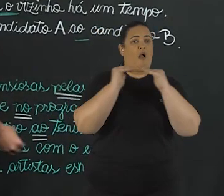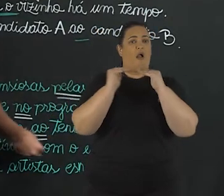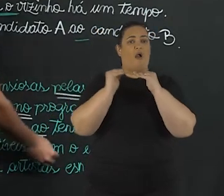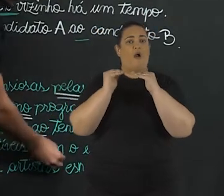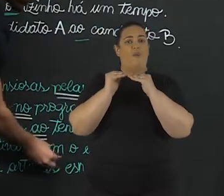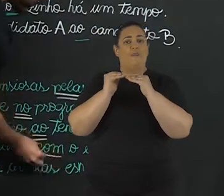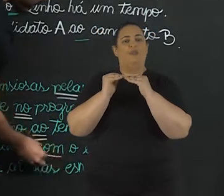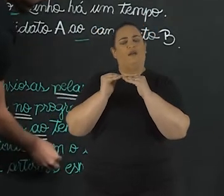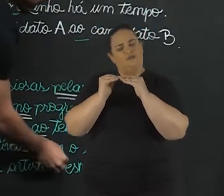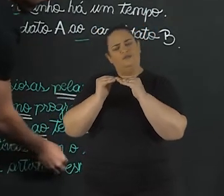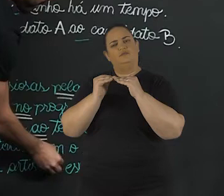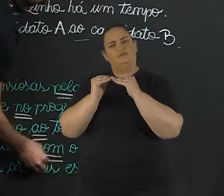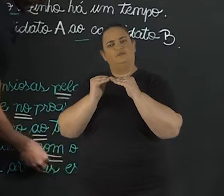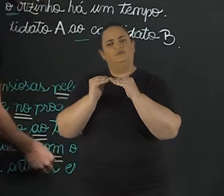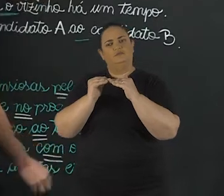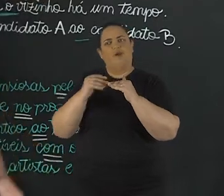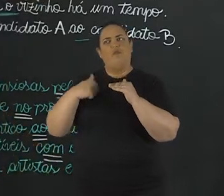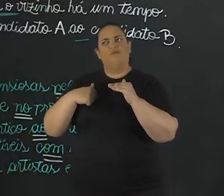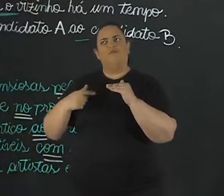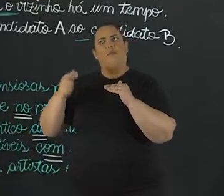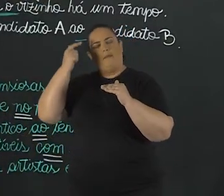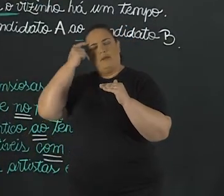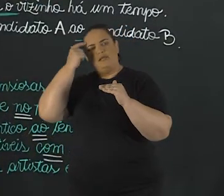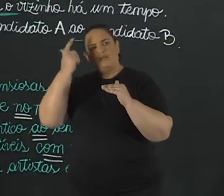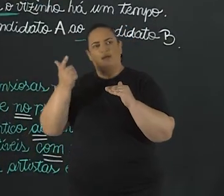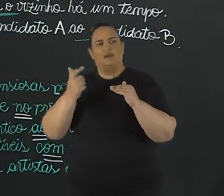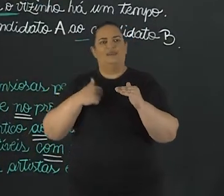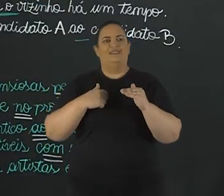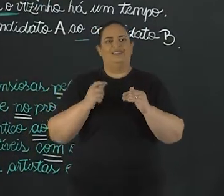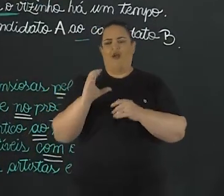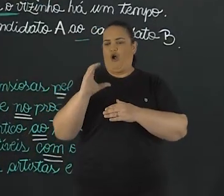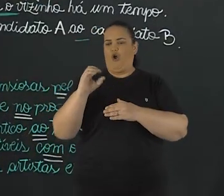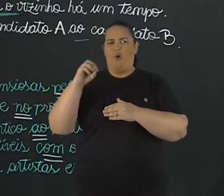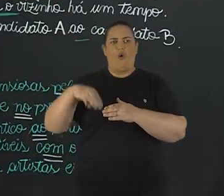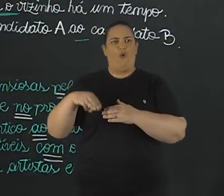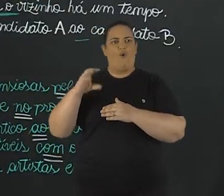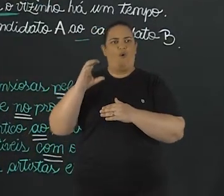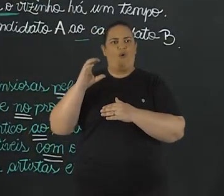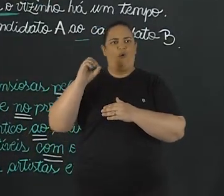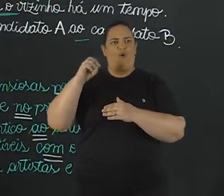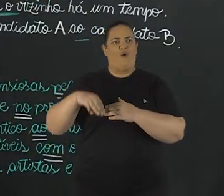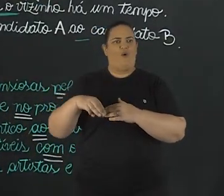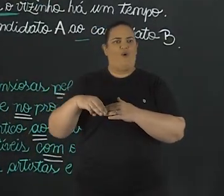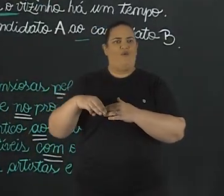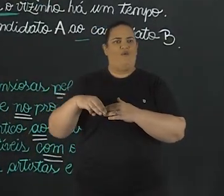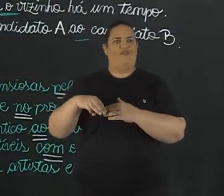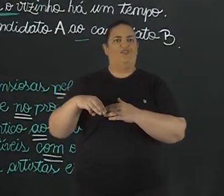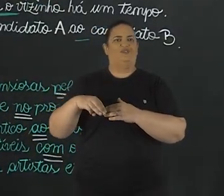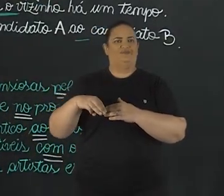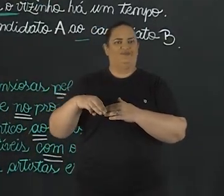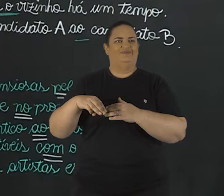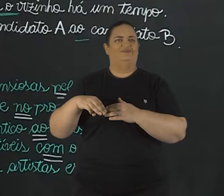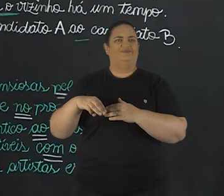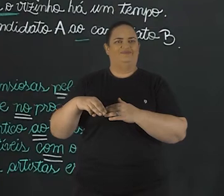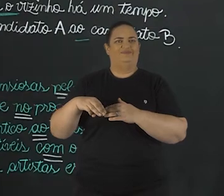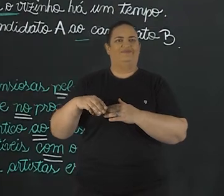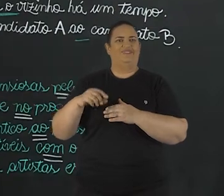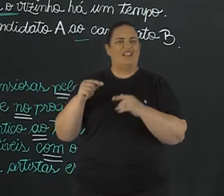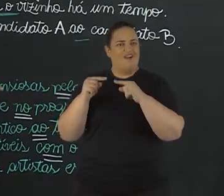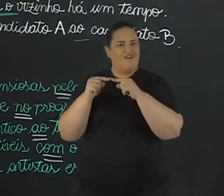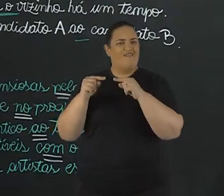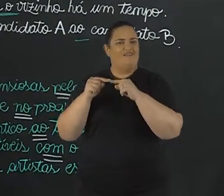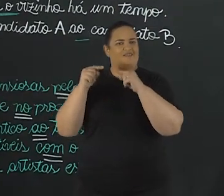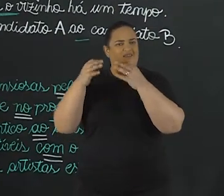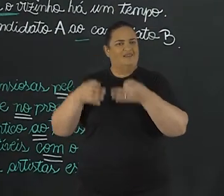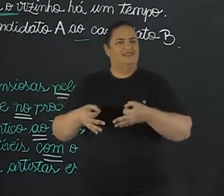com o esperado. Mais um caso de regência nominal. Eu olho sempre para o termo regente,